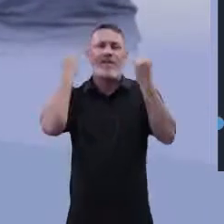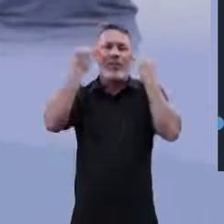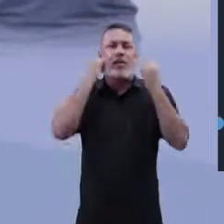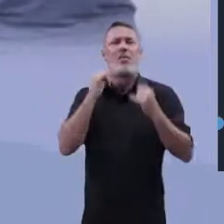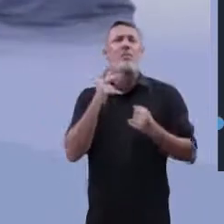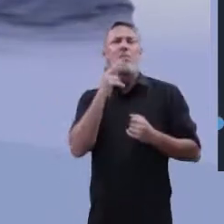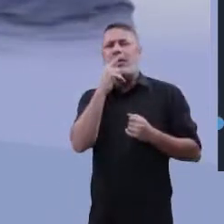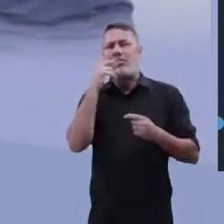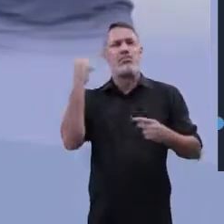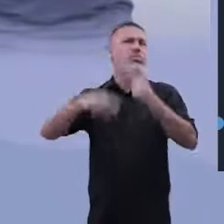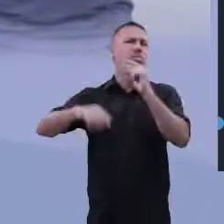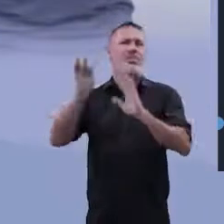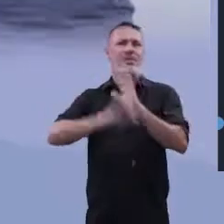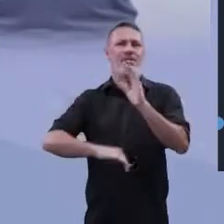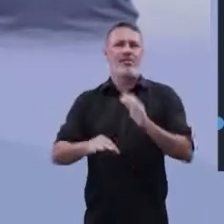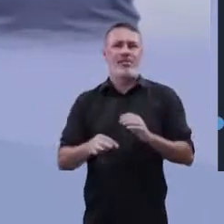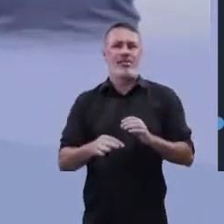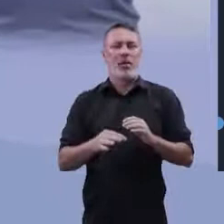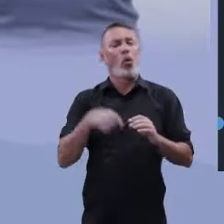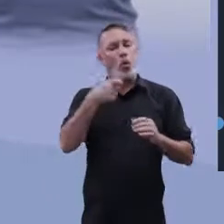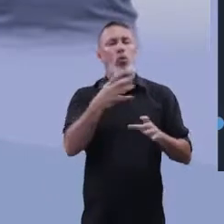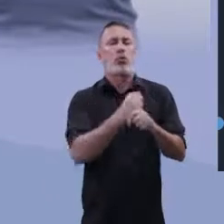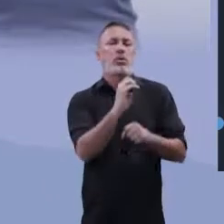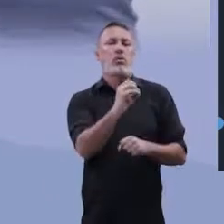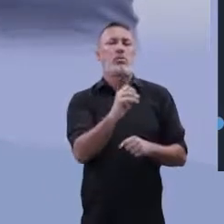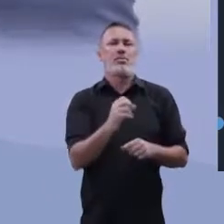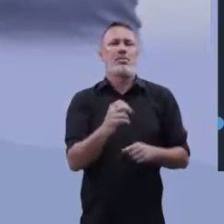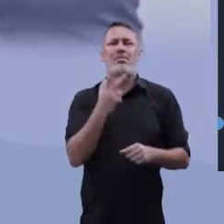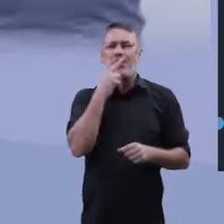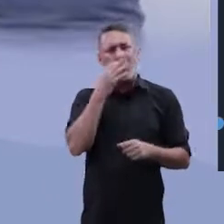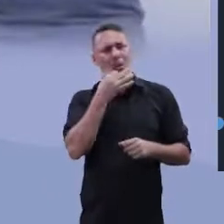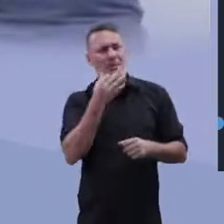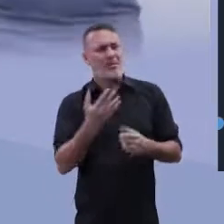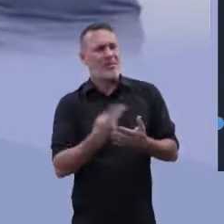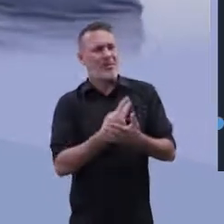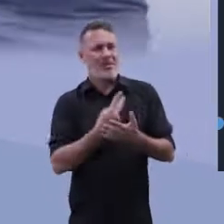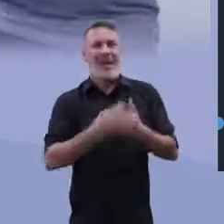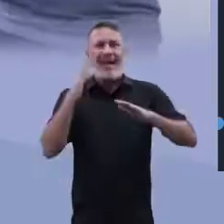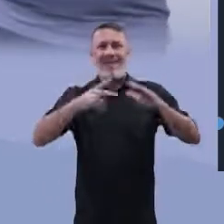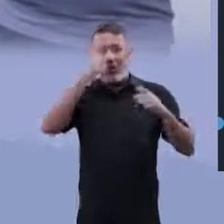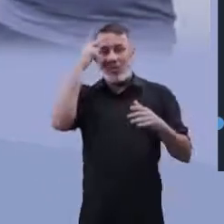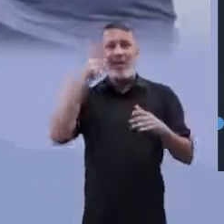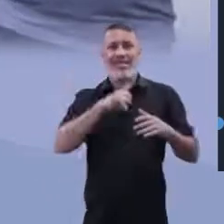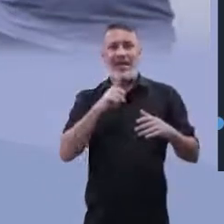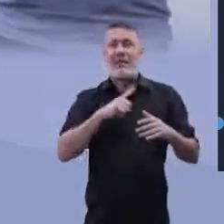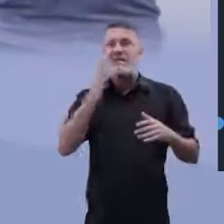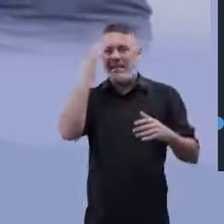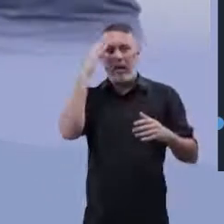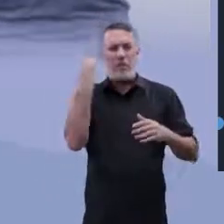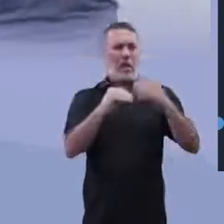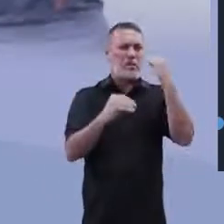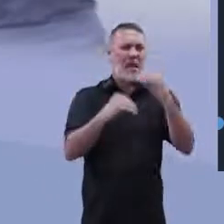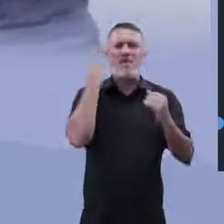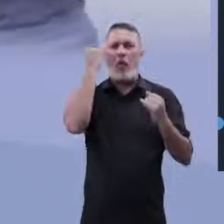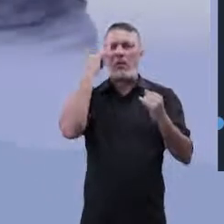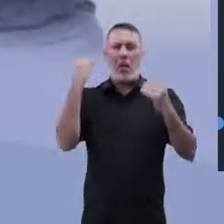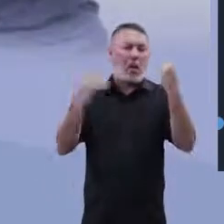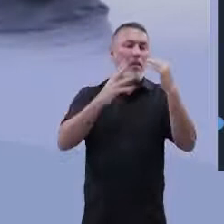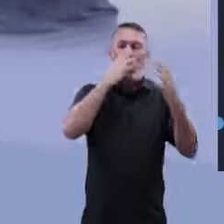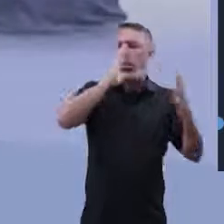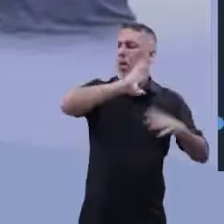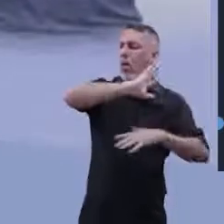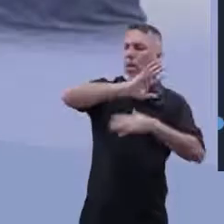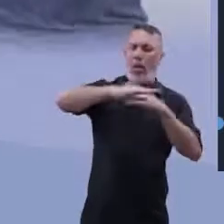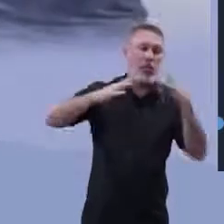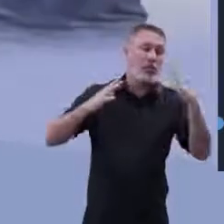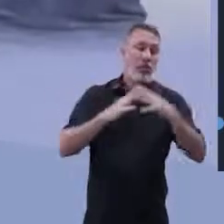opiniões, informações não relacionadas com o tema ou não tem um ponto de vista. Às vezes aquele excesso de informação,